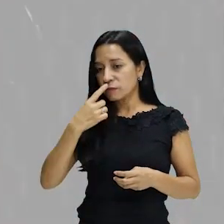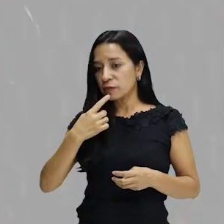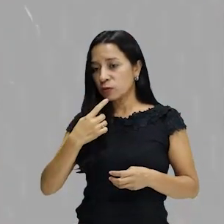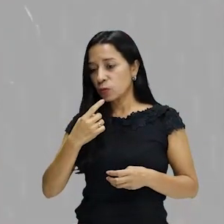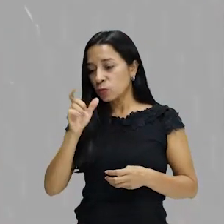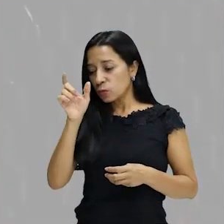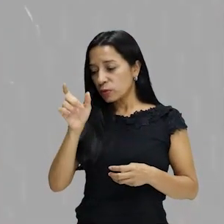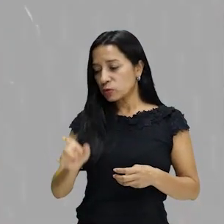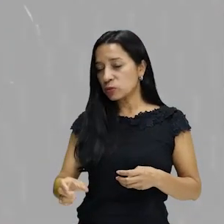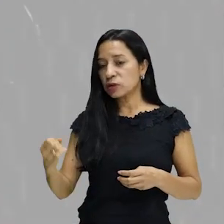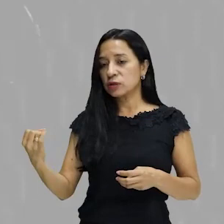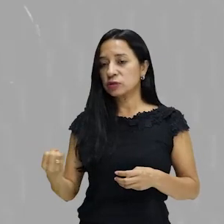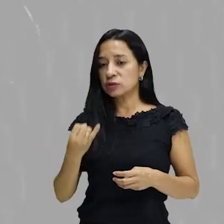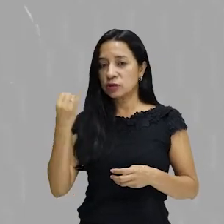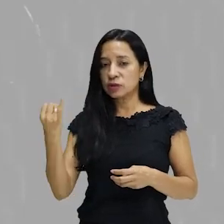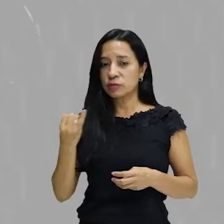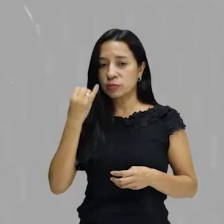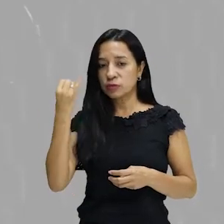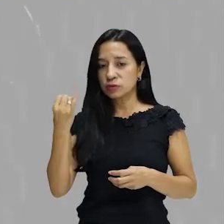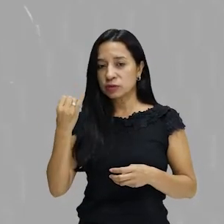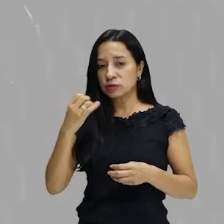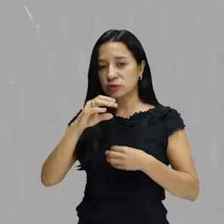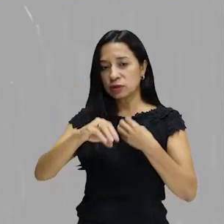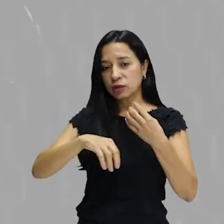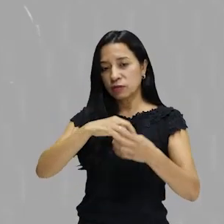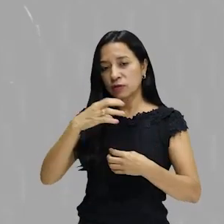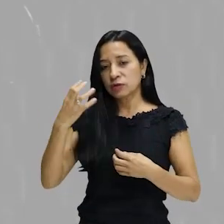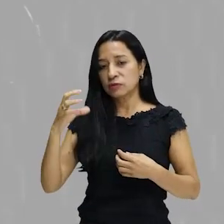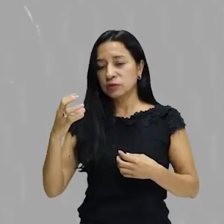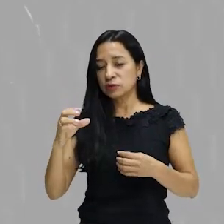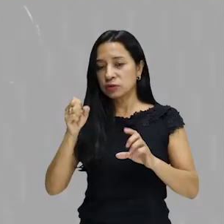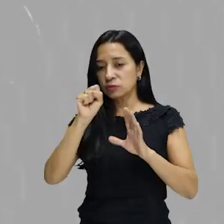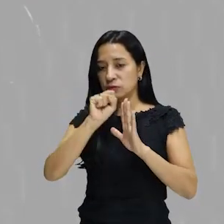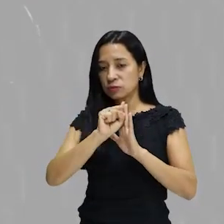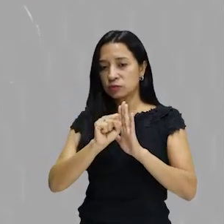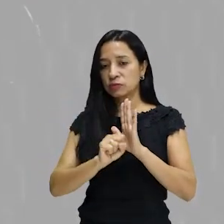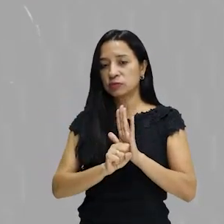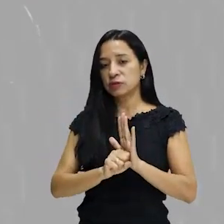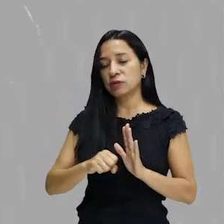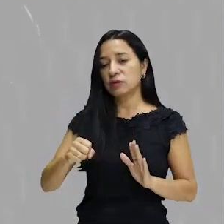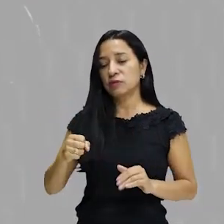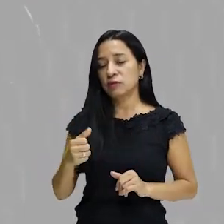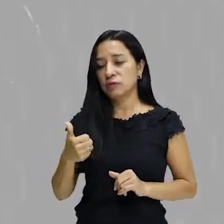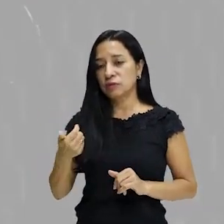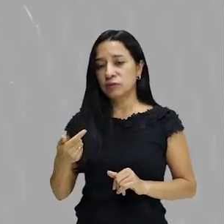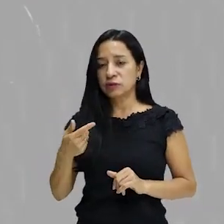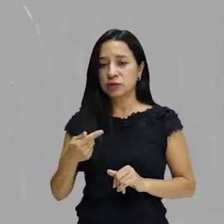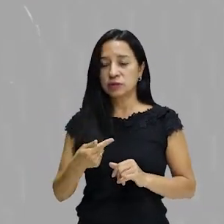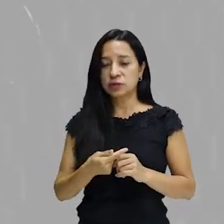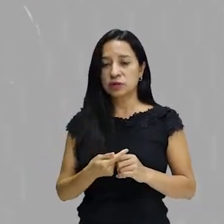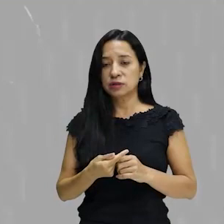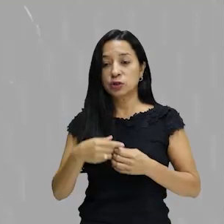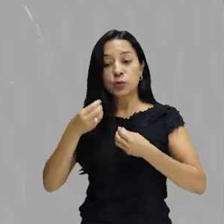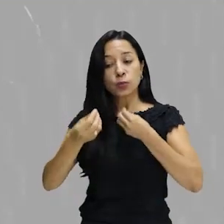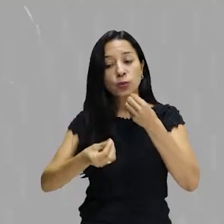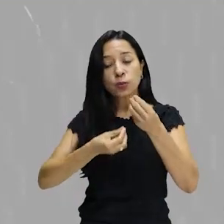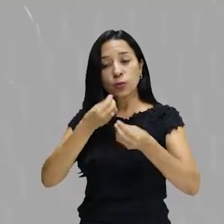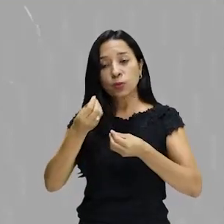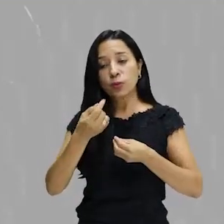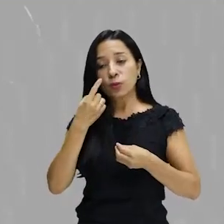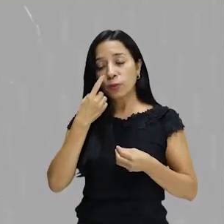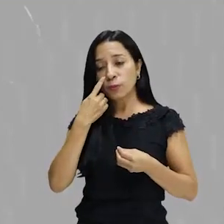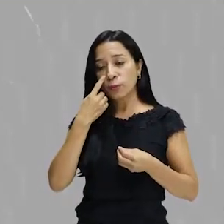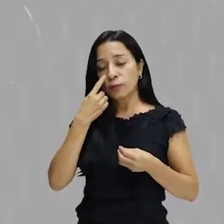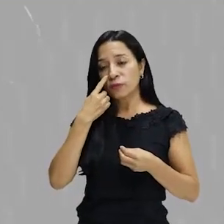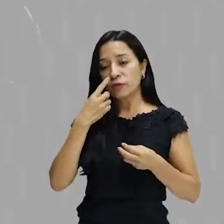das ideias do Kepler, né? De todo o seu estudo, a forma de se ver a organização do nosso sistema solar